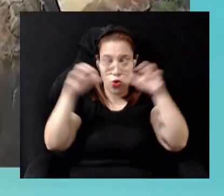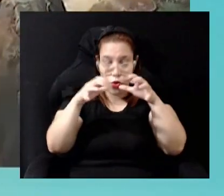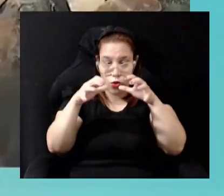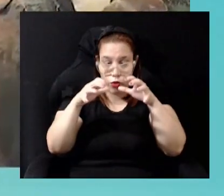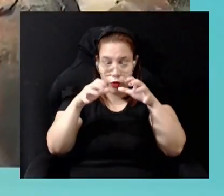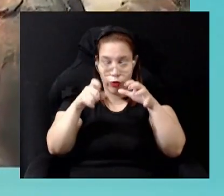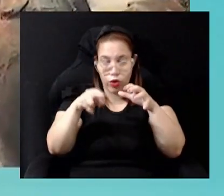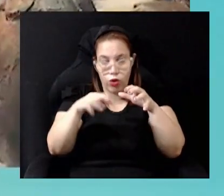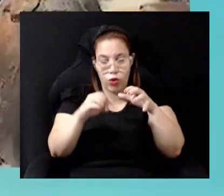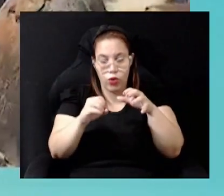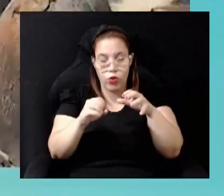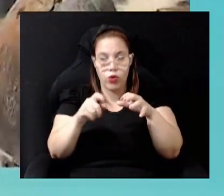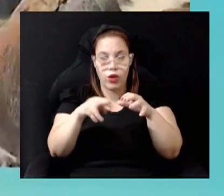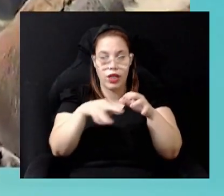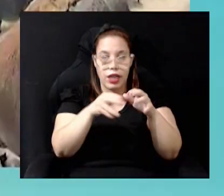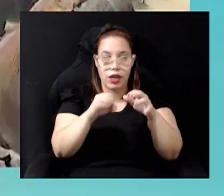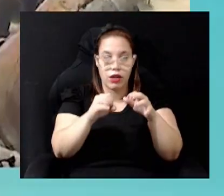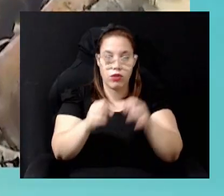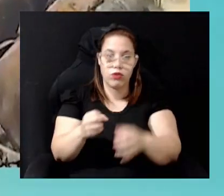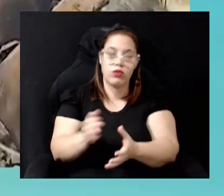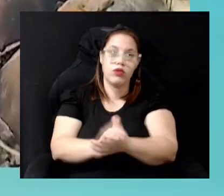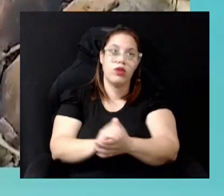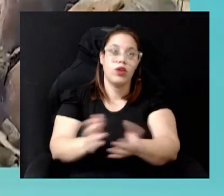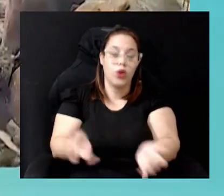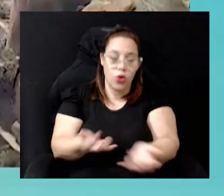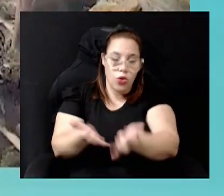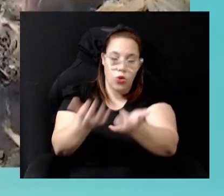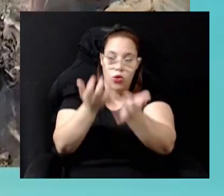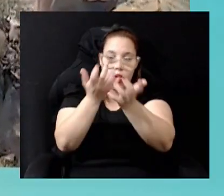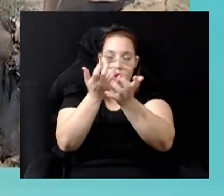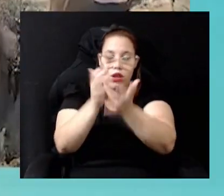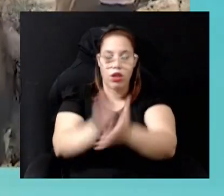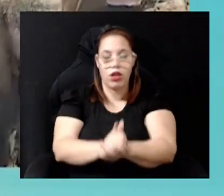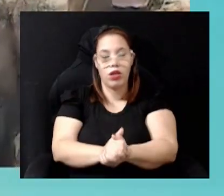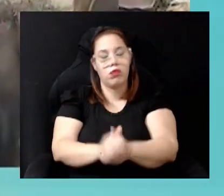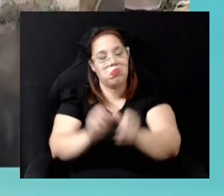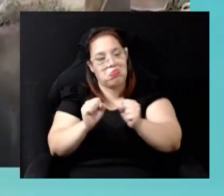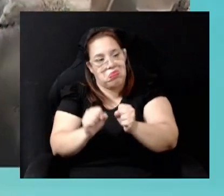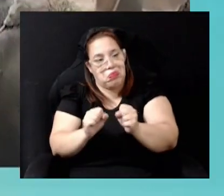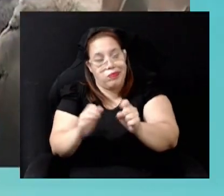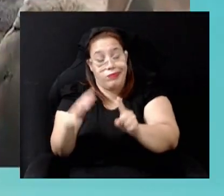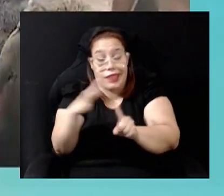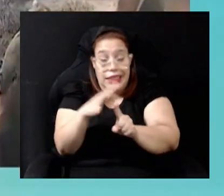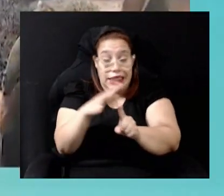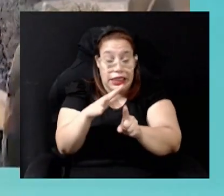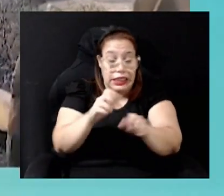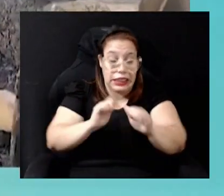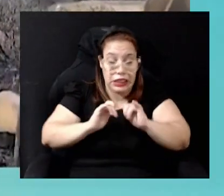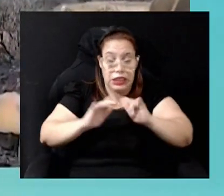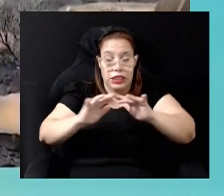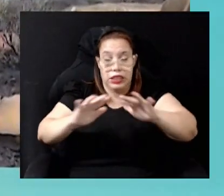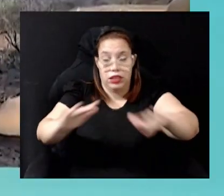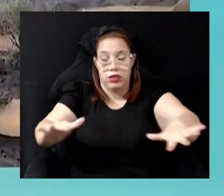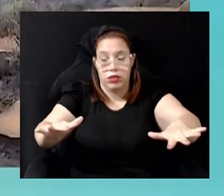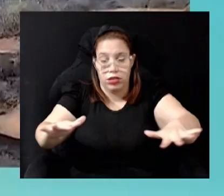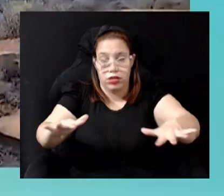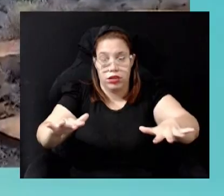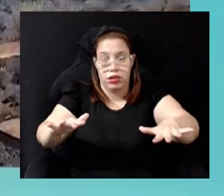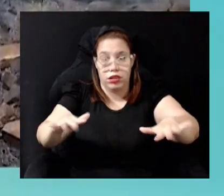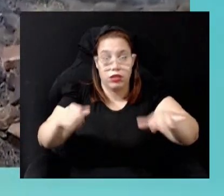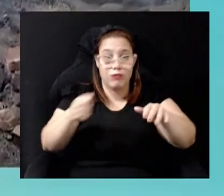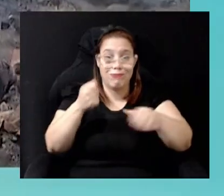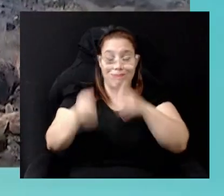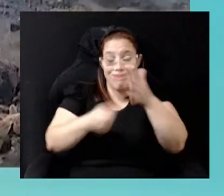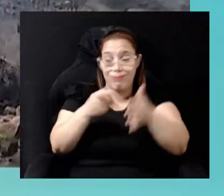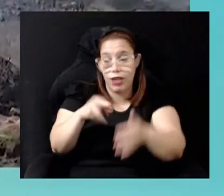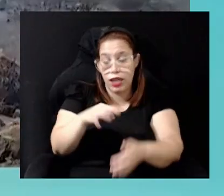condensação induzidos por incêndios florestais pode afetar a distribuição e a intensidade da precipitação, o que tem